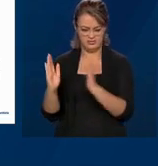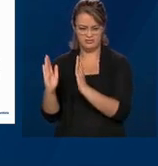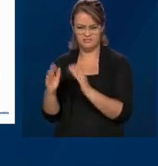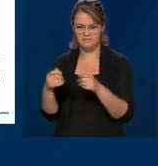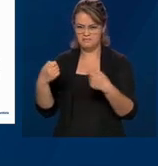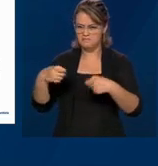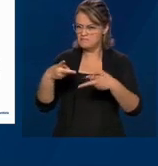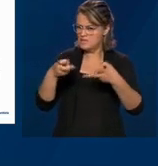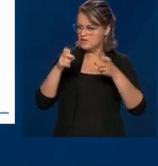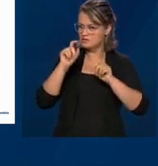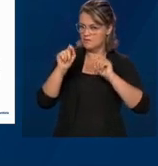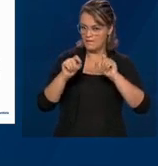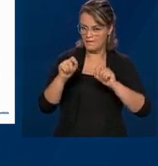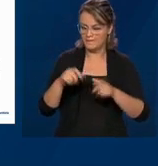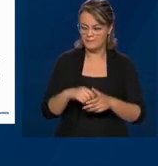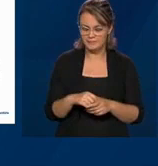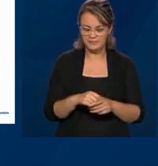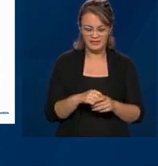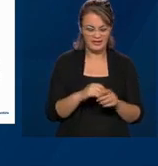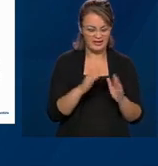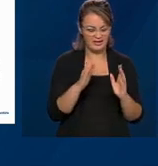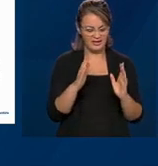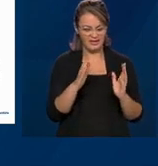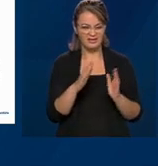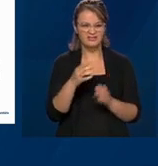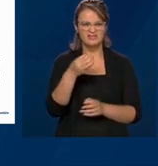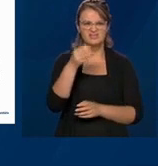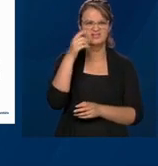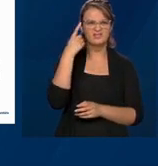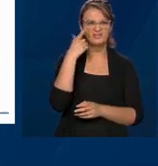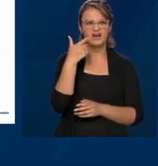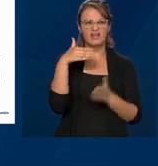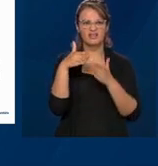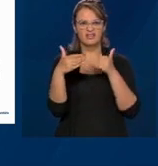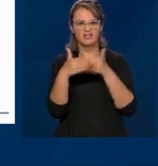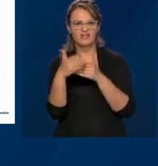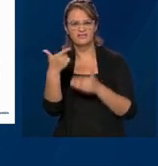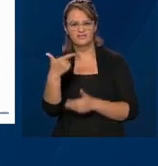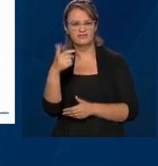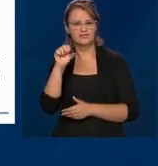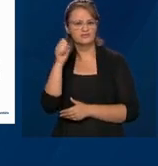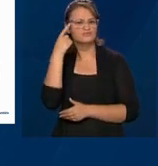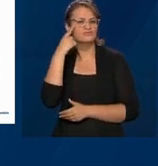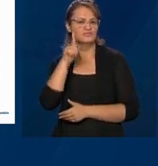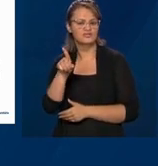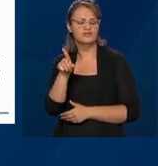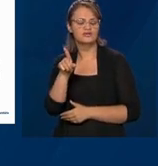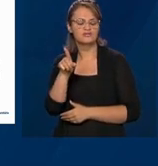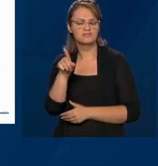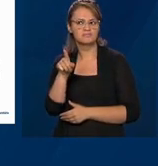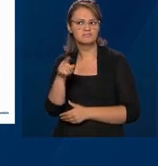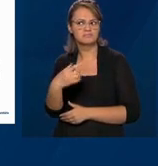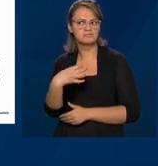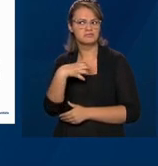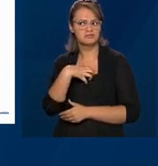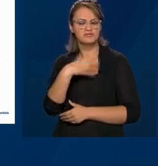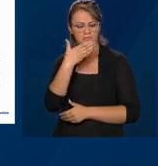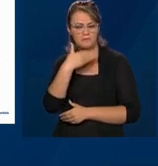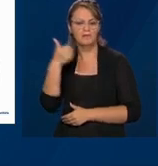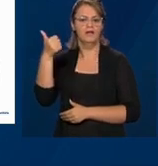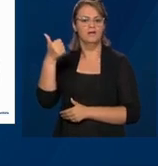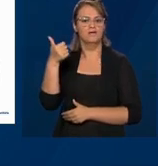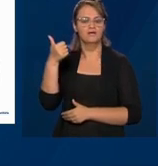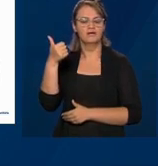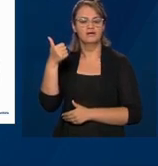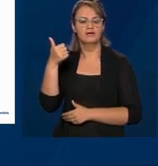que o intervalo de 0 e 28 dias teve uma resposta imunológica melhor do